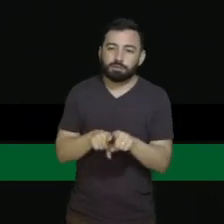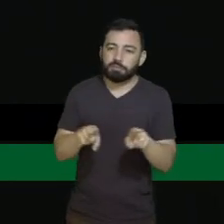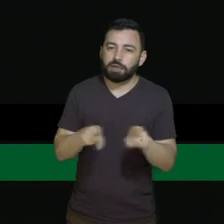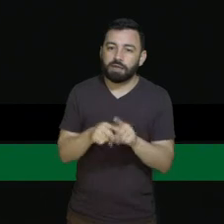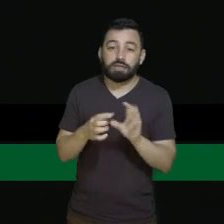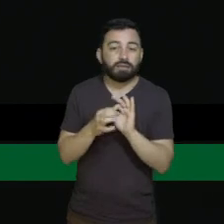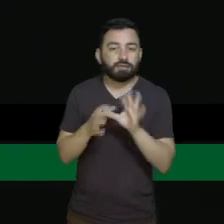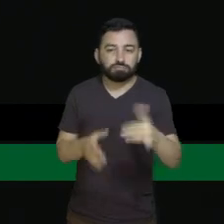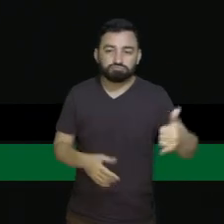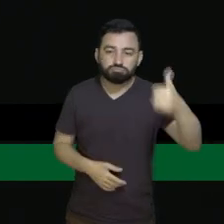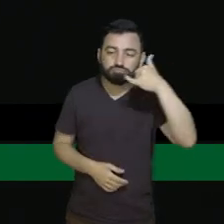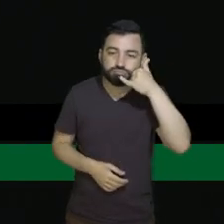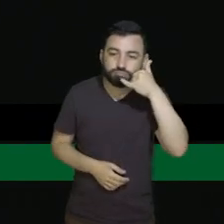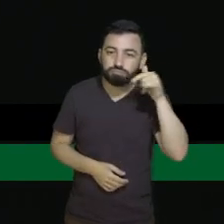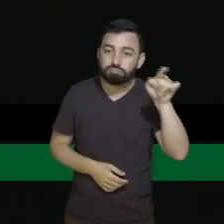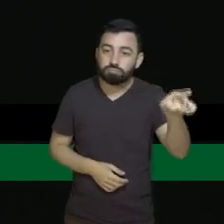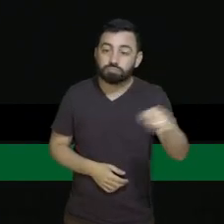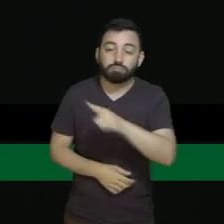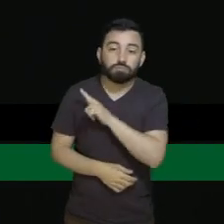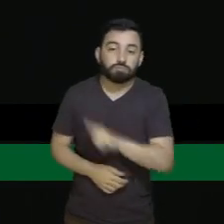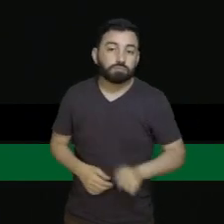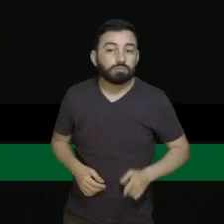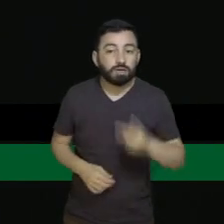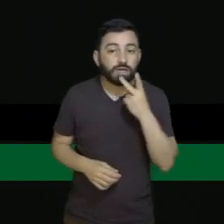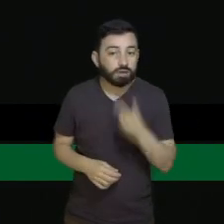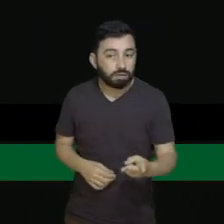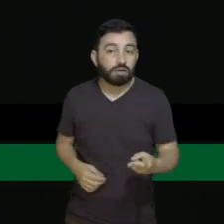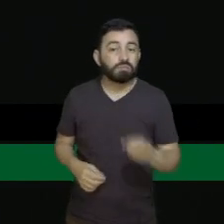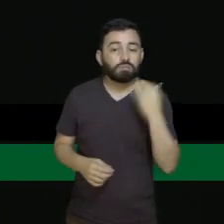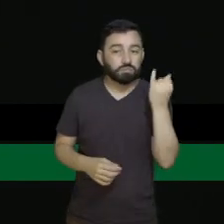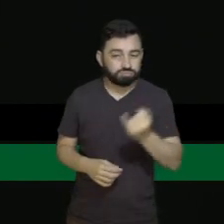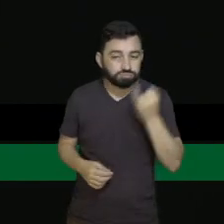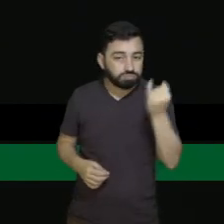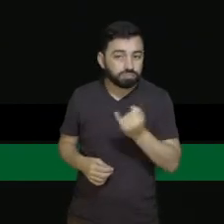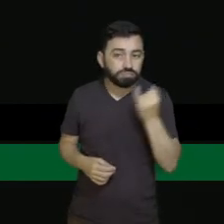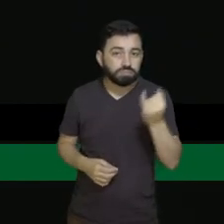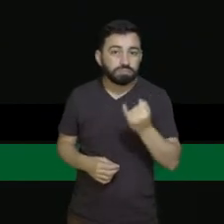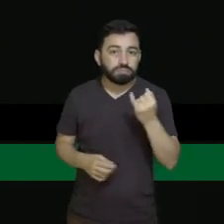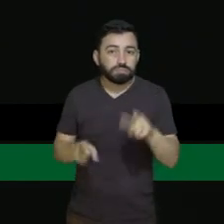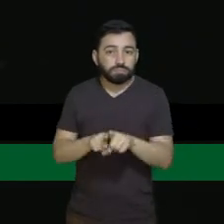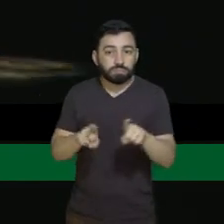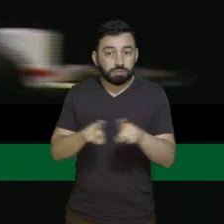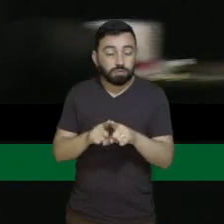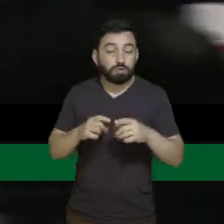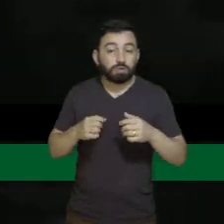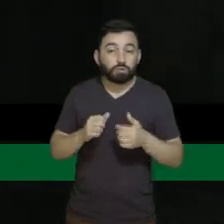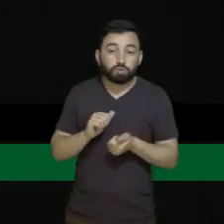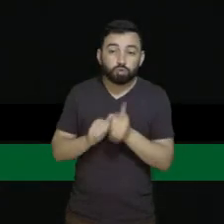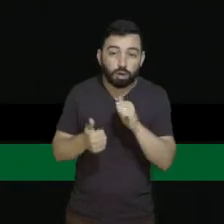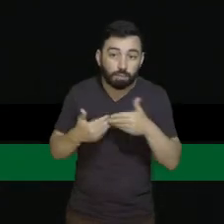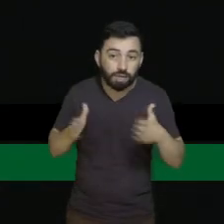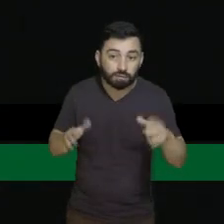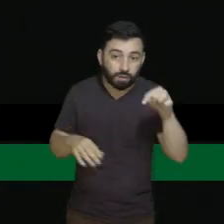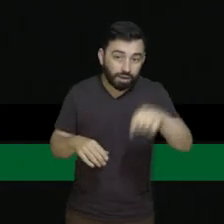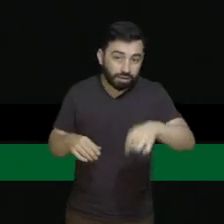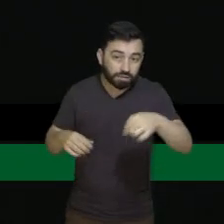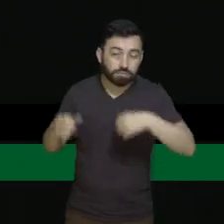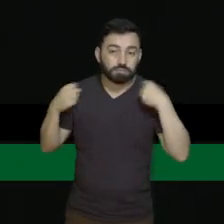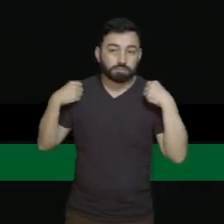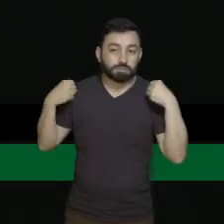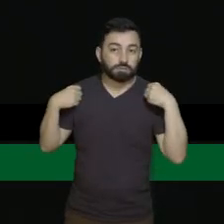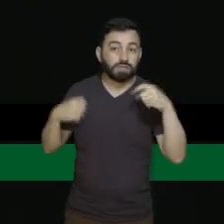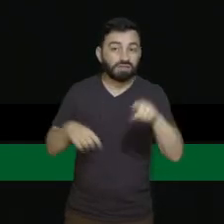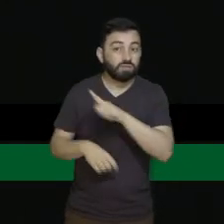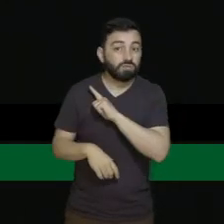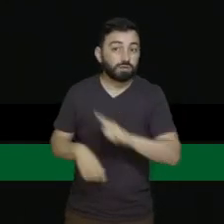ligar para o governador e dizer para o governador que seria muito importante os Jogos Abertos acontecerem aqui em Chapecó. E o governador,